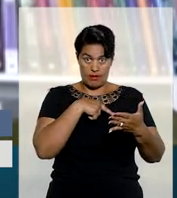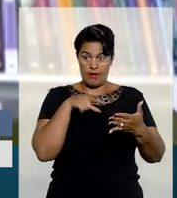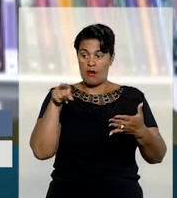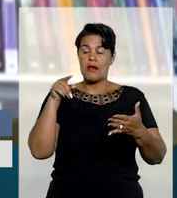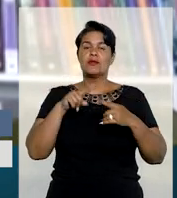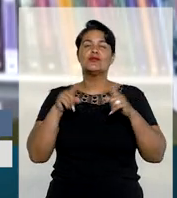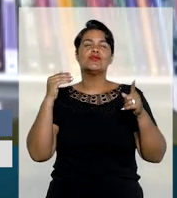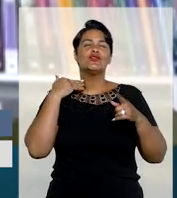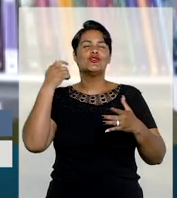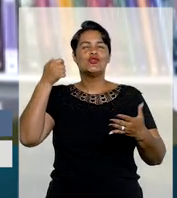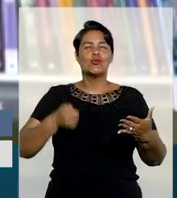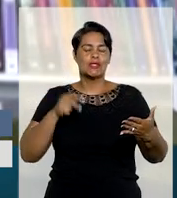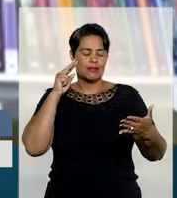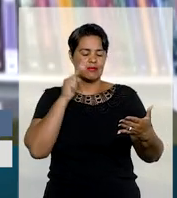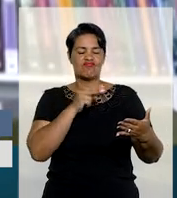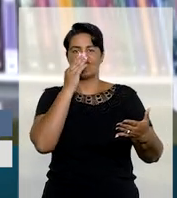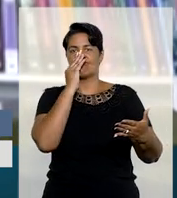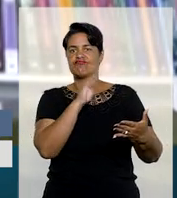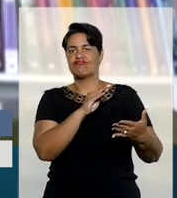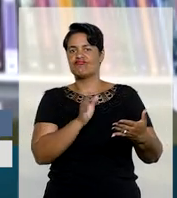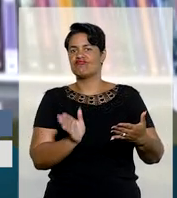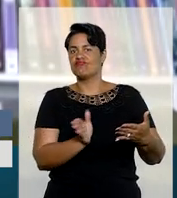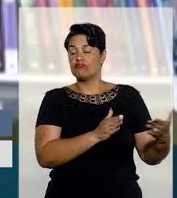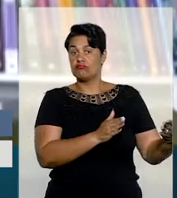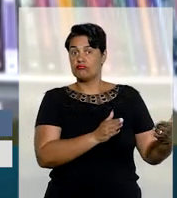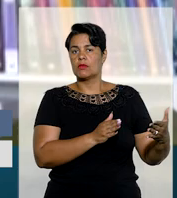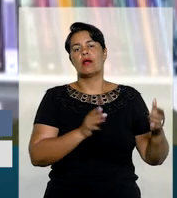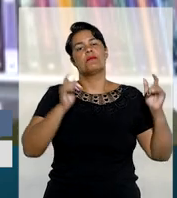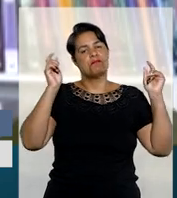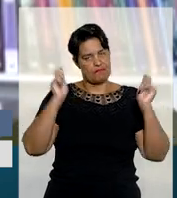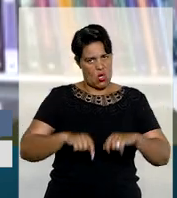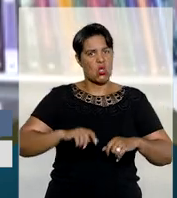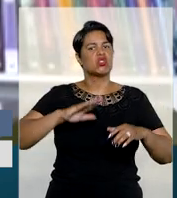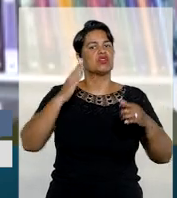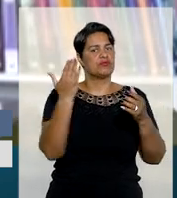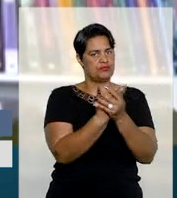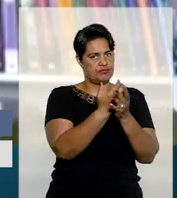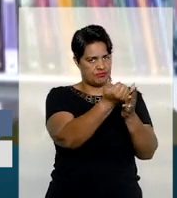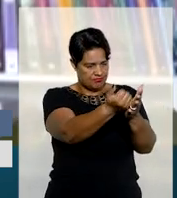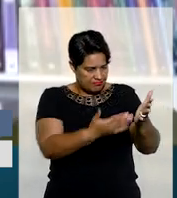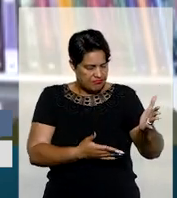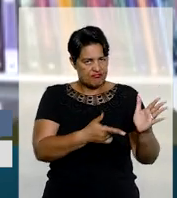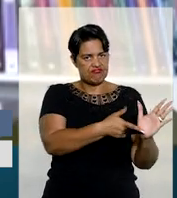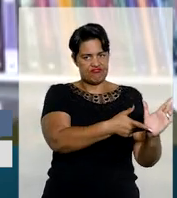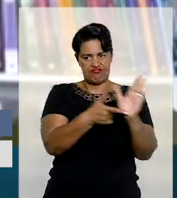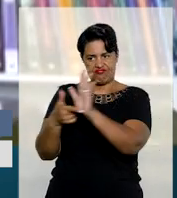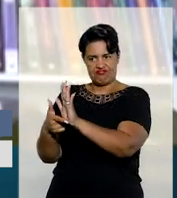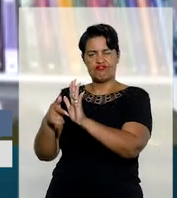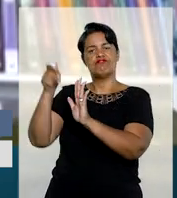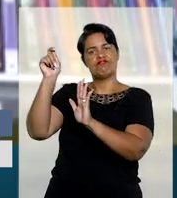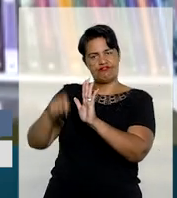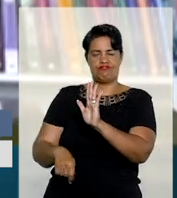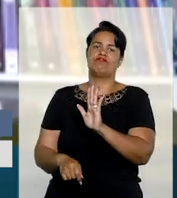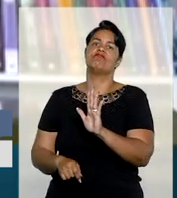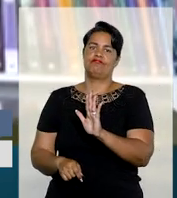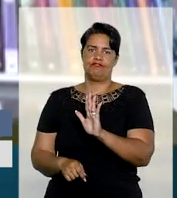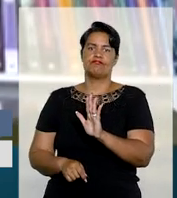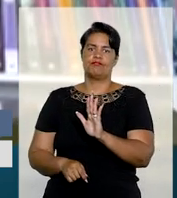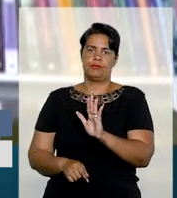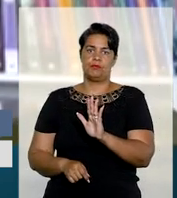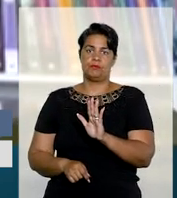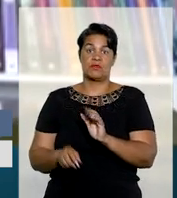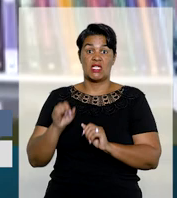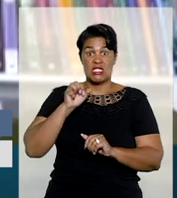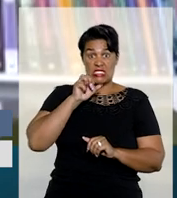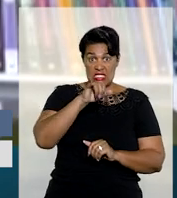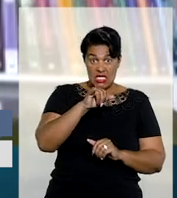possível utilizar a via dos embargos de declaração apontando essa omissão, né? Não deixa de ser uma omissão que também é relativa à fundamentação adequada